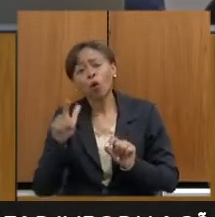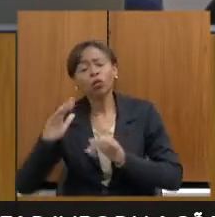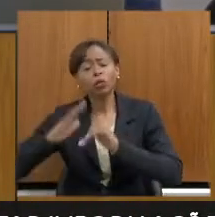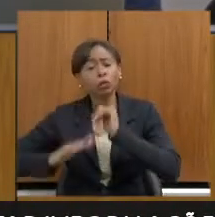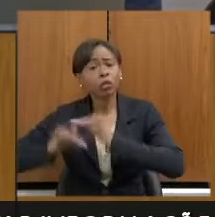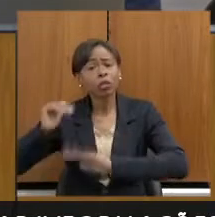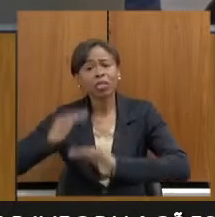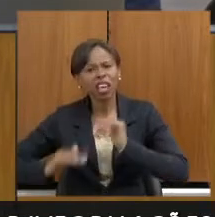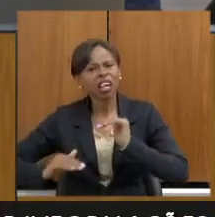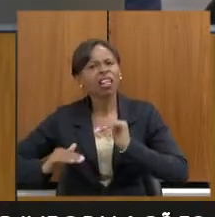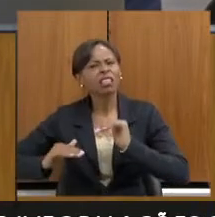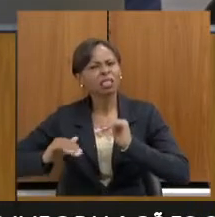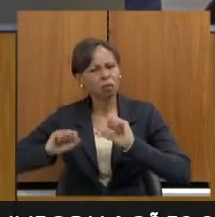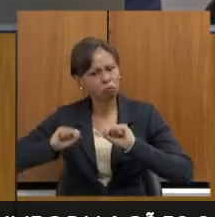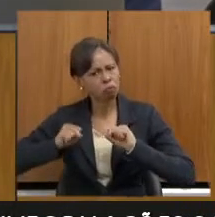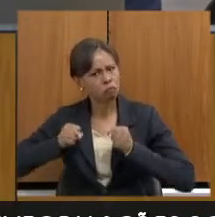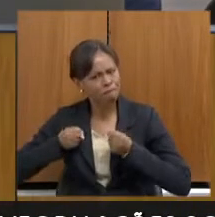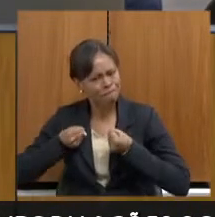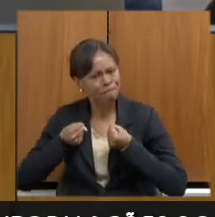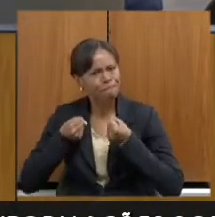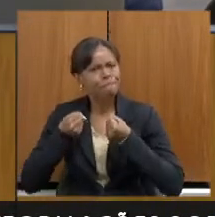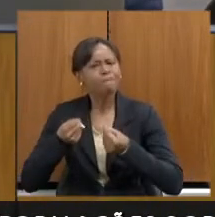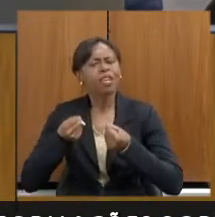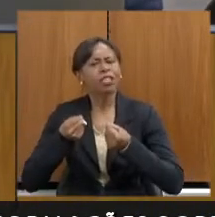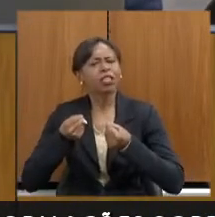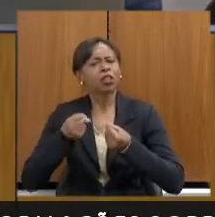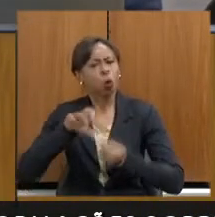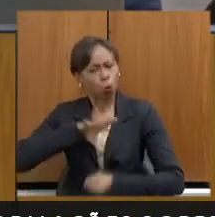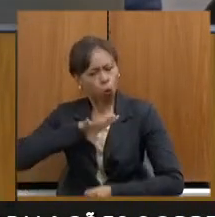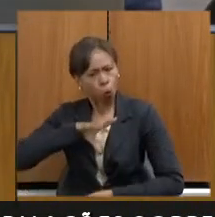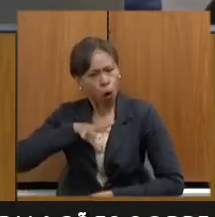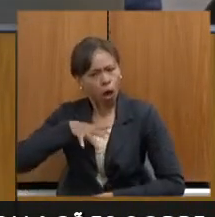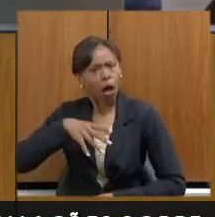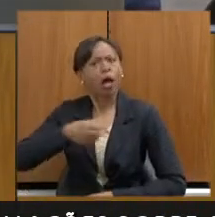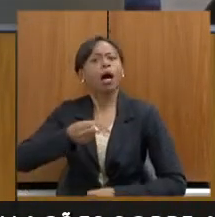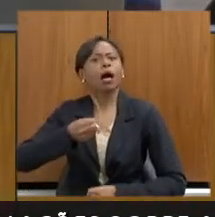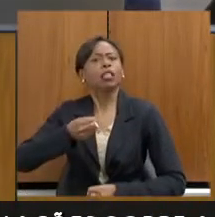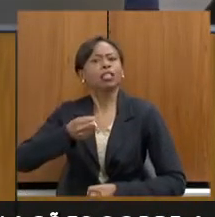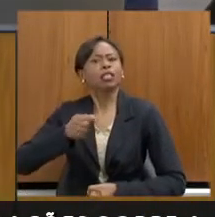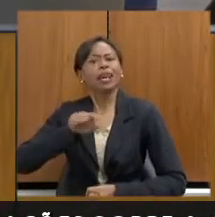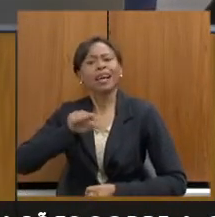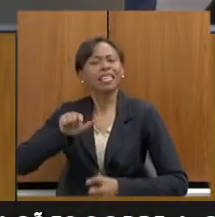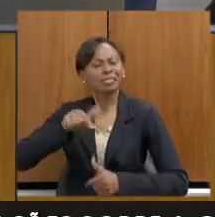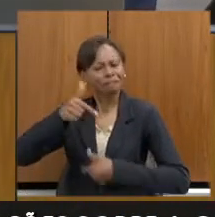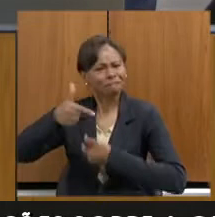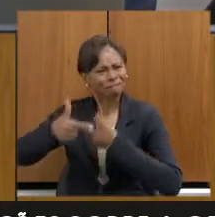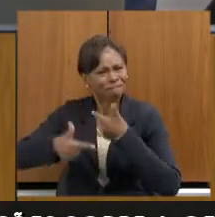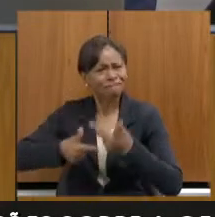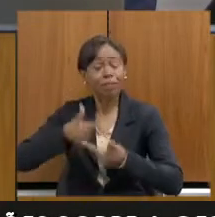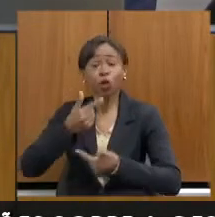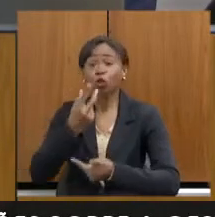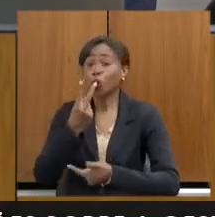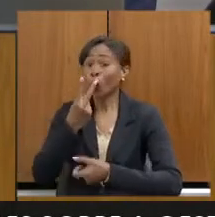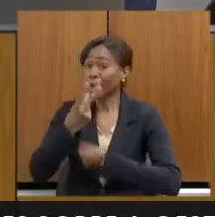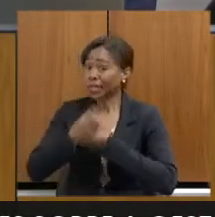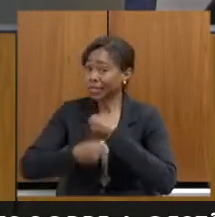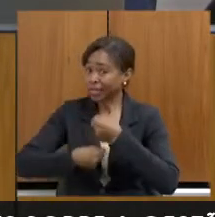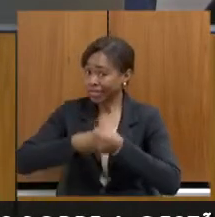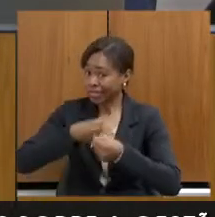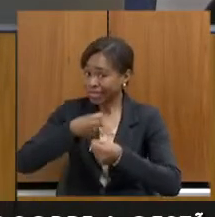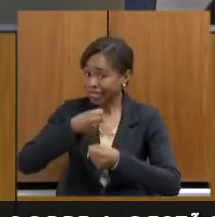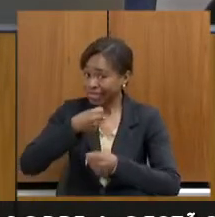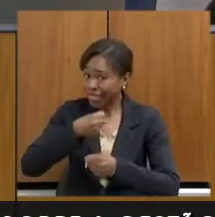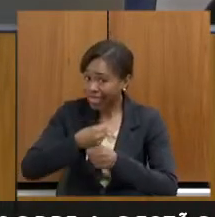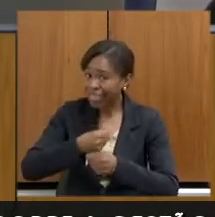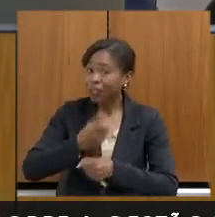com bravura enfrentou de peito aberto com e esses dois anos e meio de pandemia